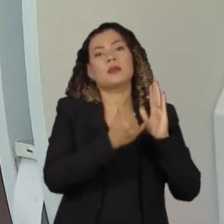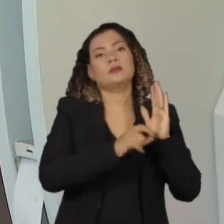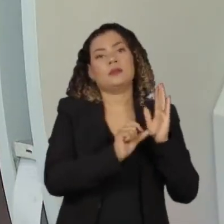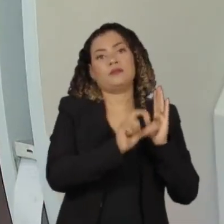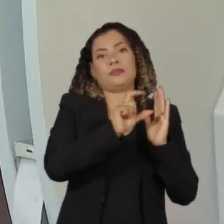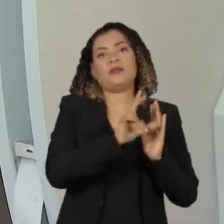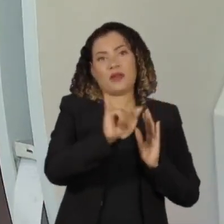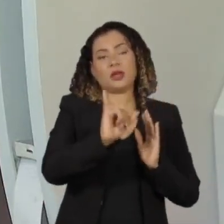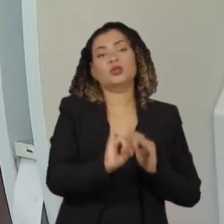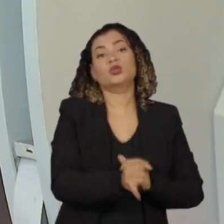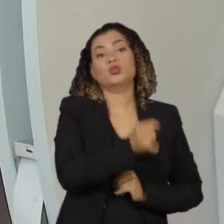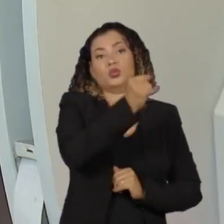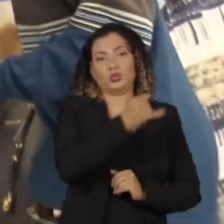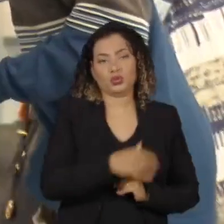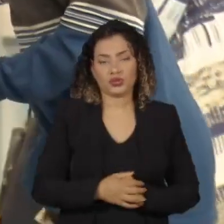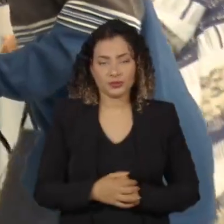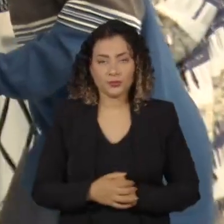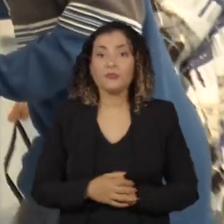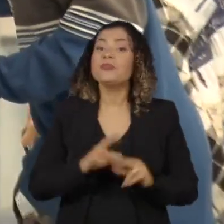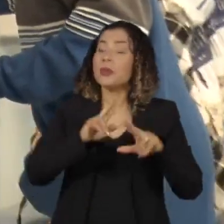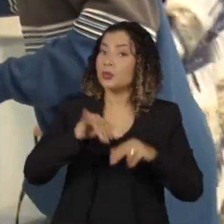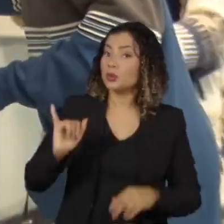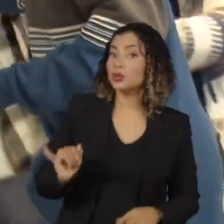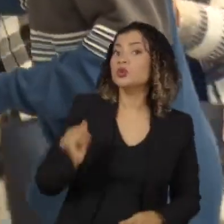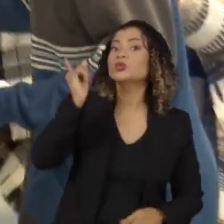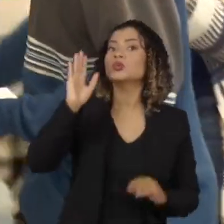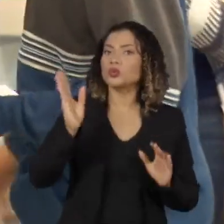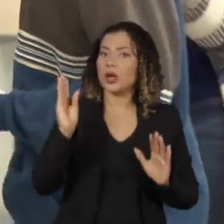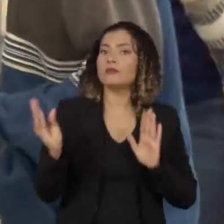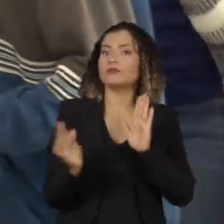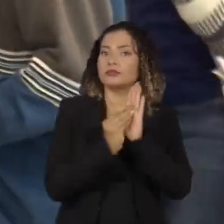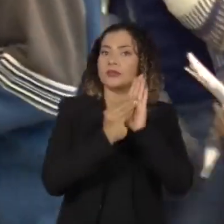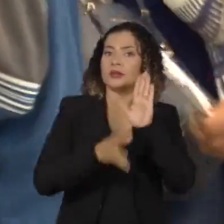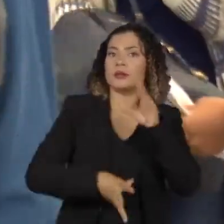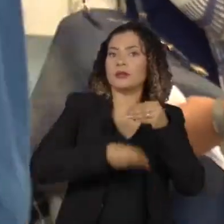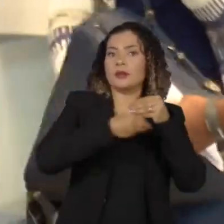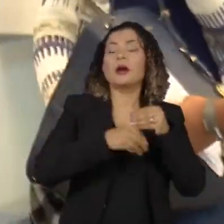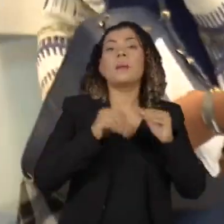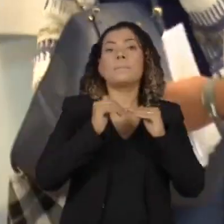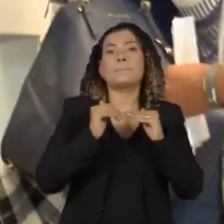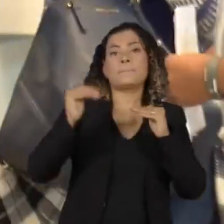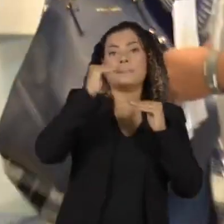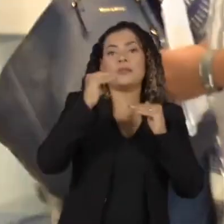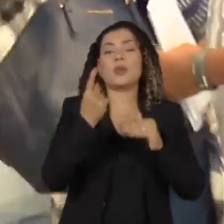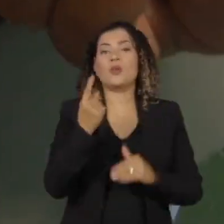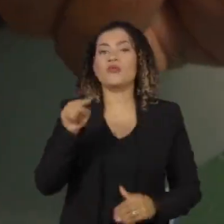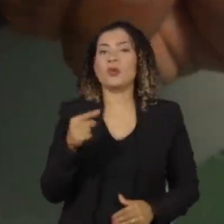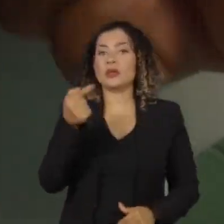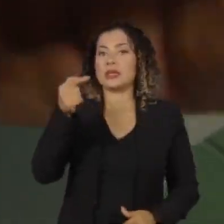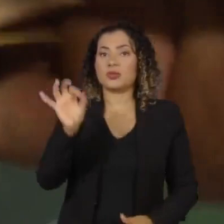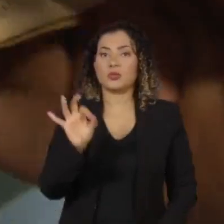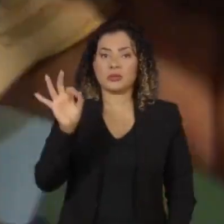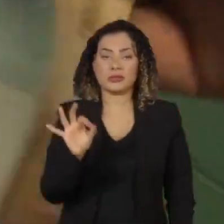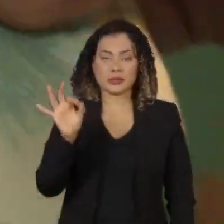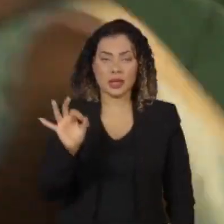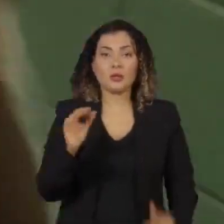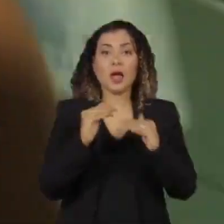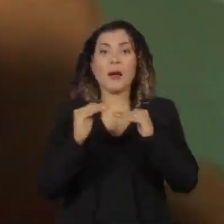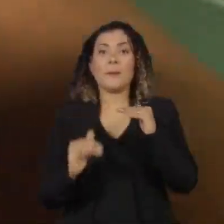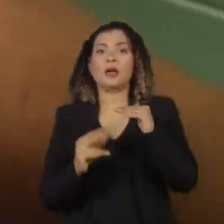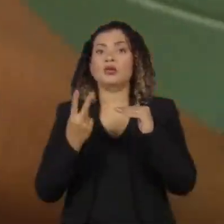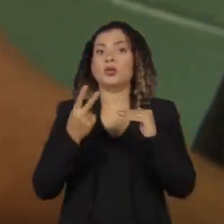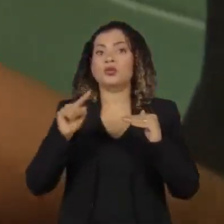nova taxa de juros ainda não foi definida, mas já está certo que o valor será acima dos atuais 1,7% e abaixo